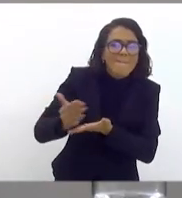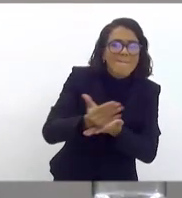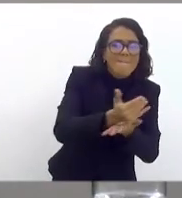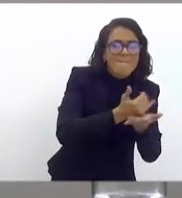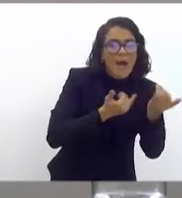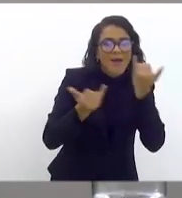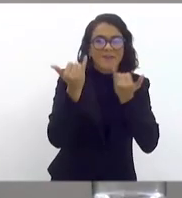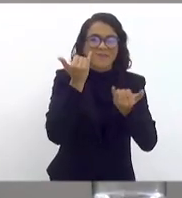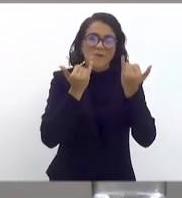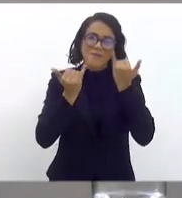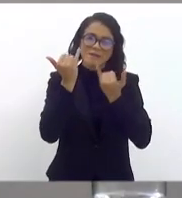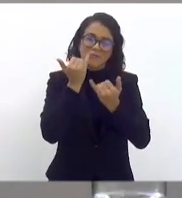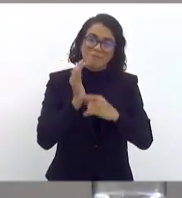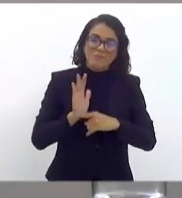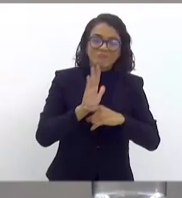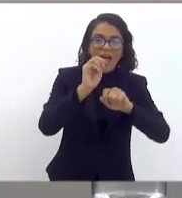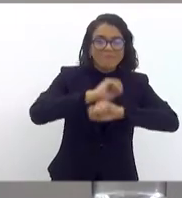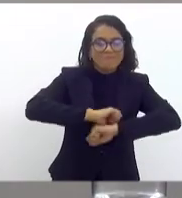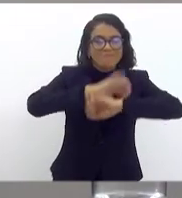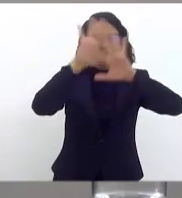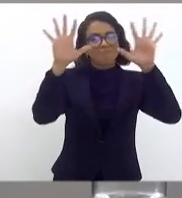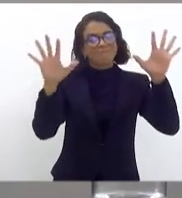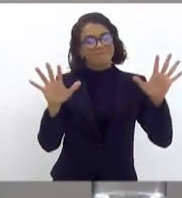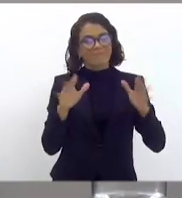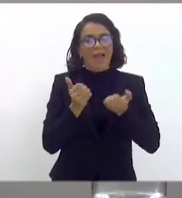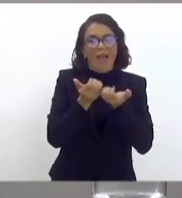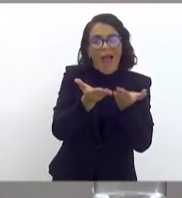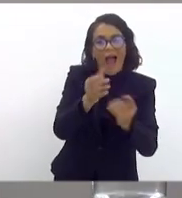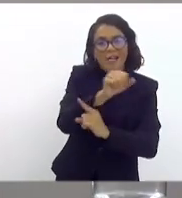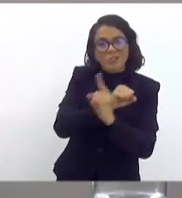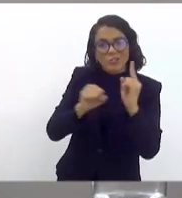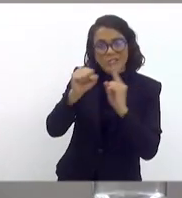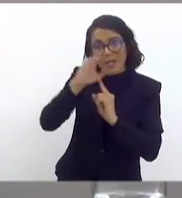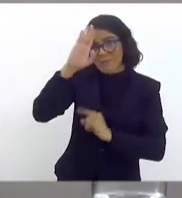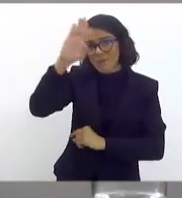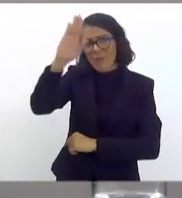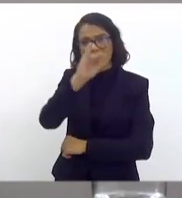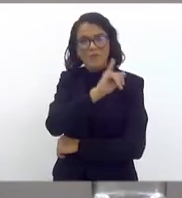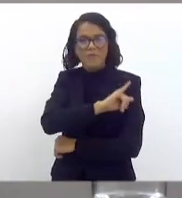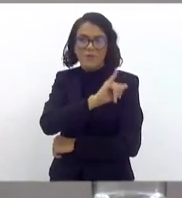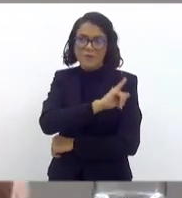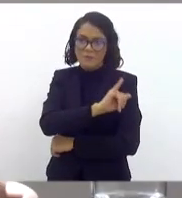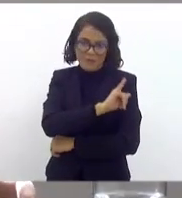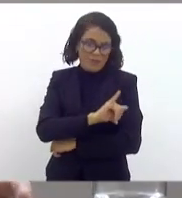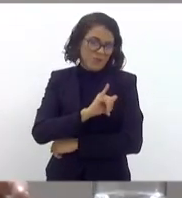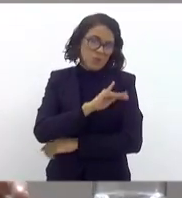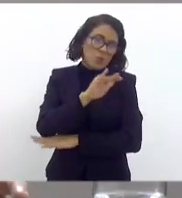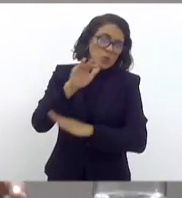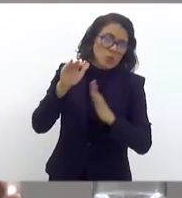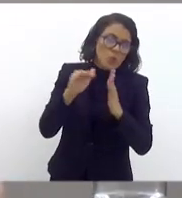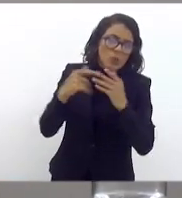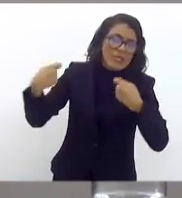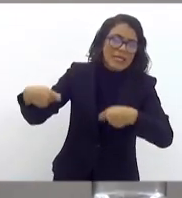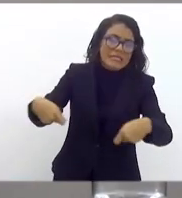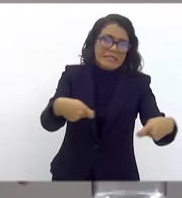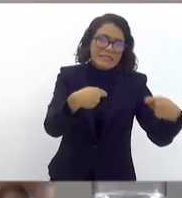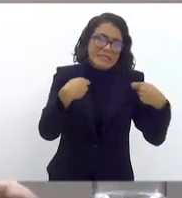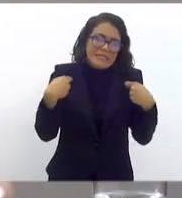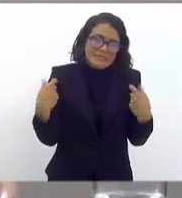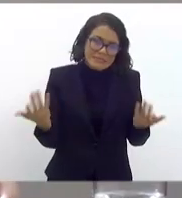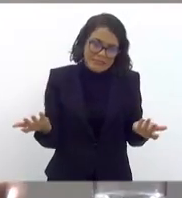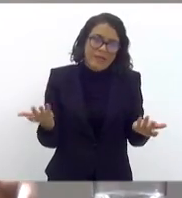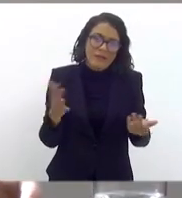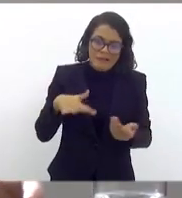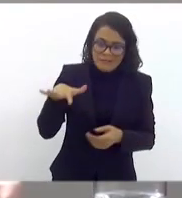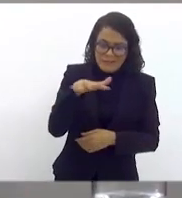ser esclarecedoras para dar à sociedade, sobretudo à sociedade fluminense, tudo aquilo que é necessário, e,